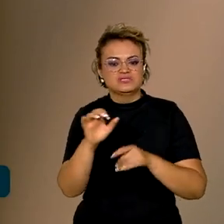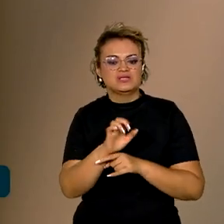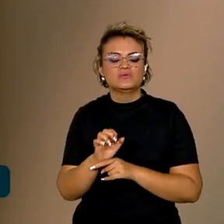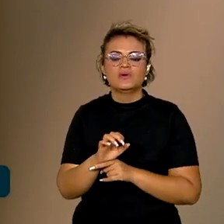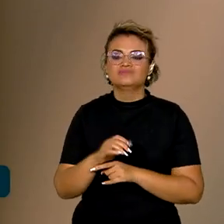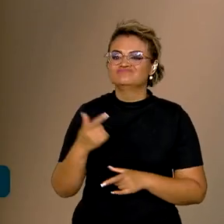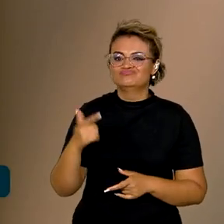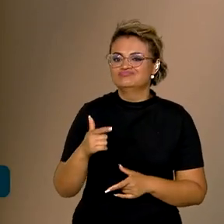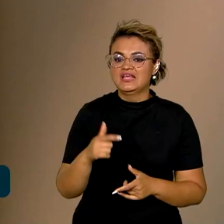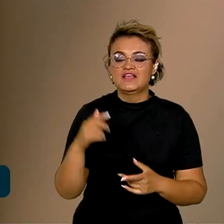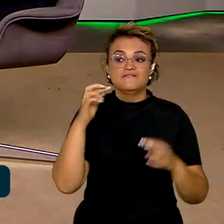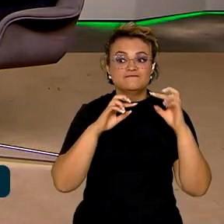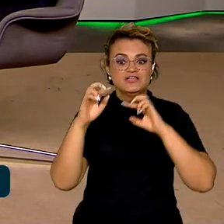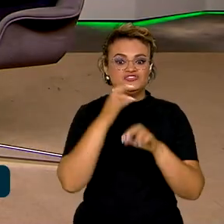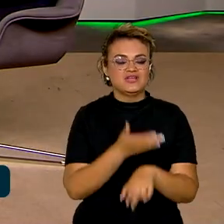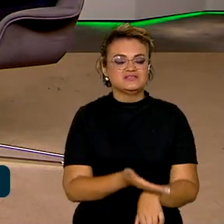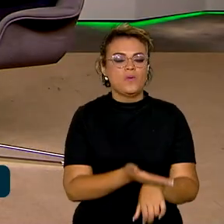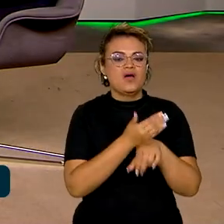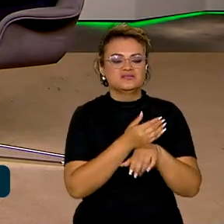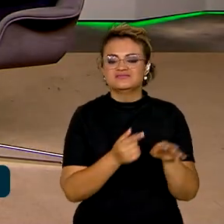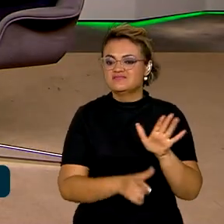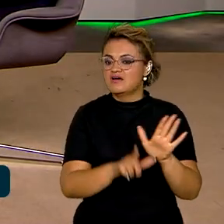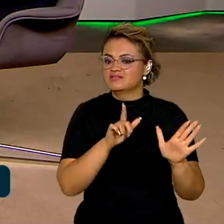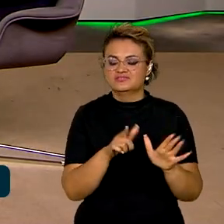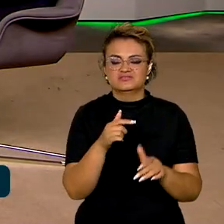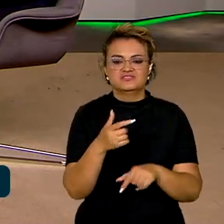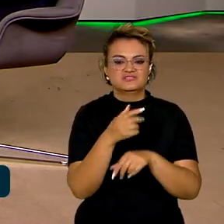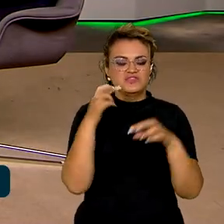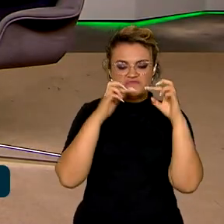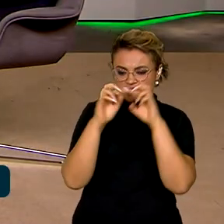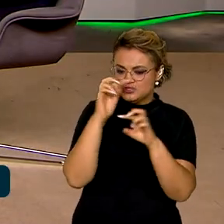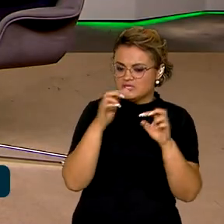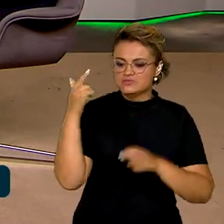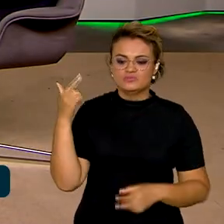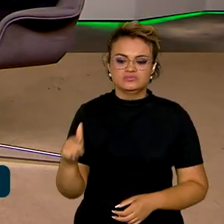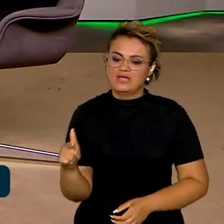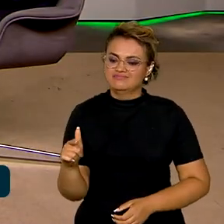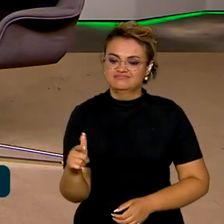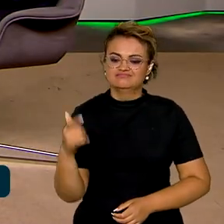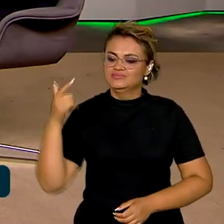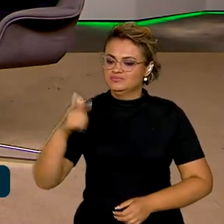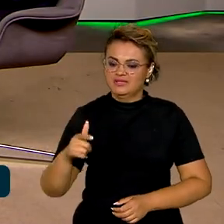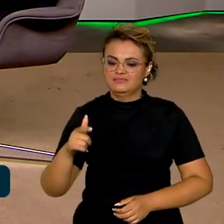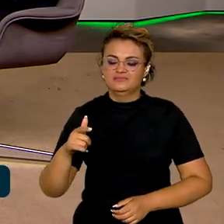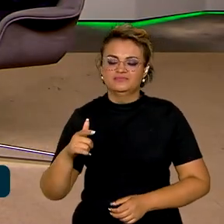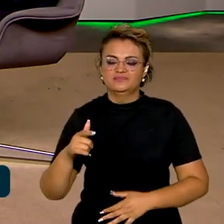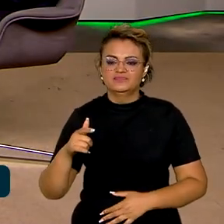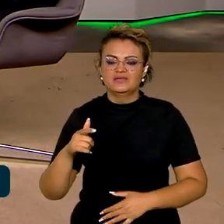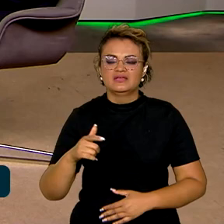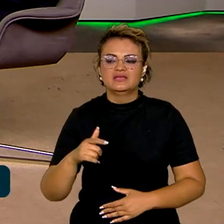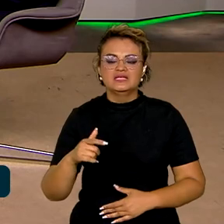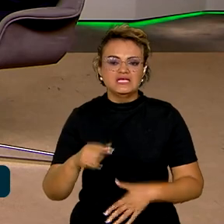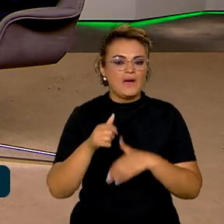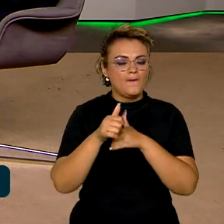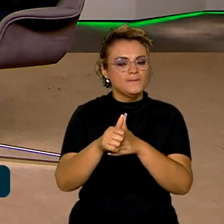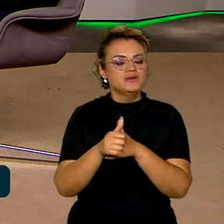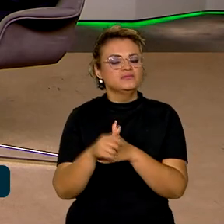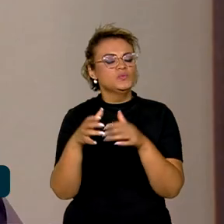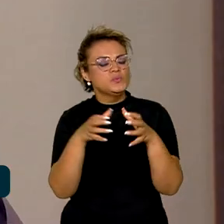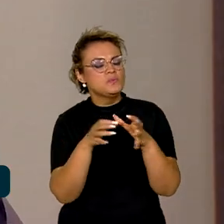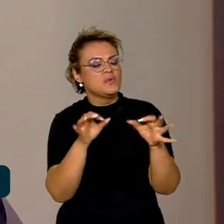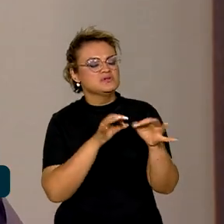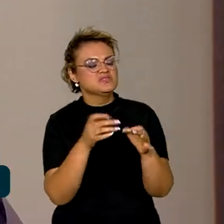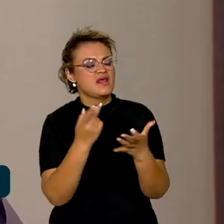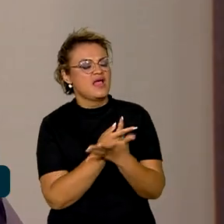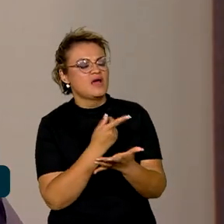tem investigação prévia alguma, ou seja, não são frutos de investigações que acompanham